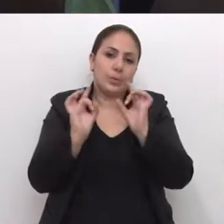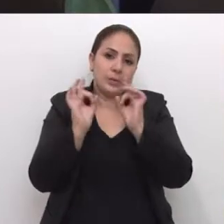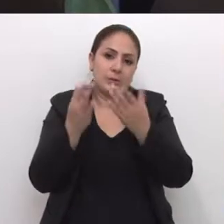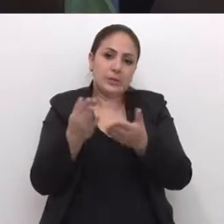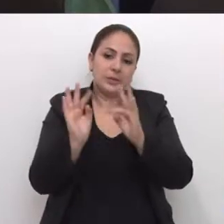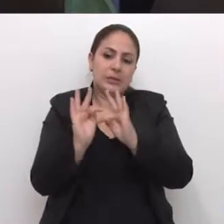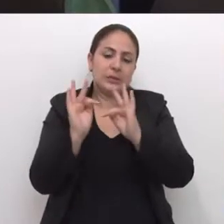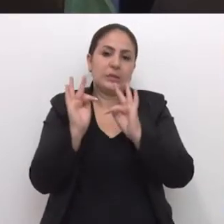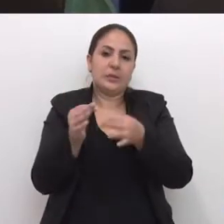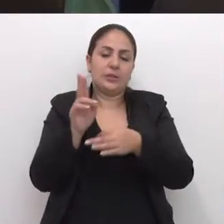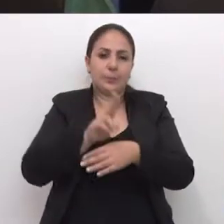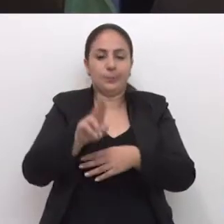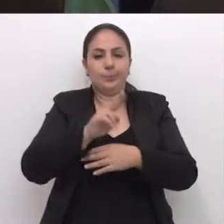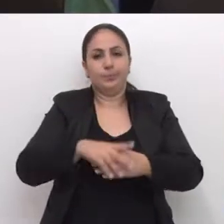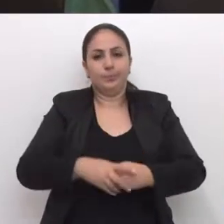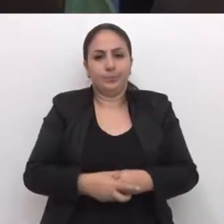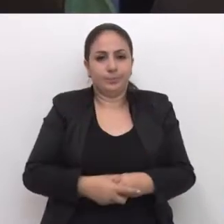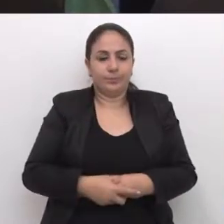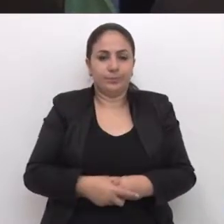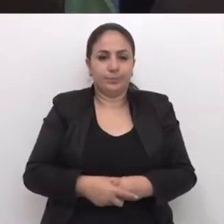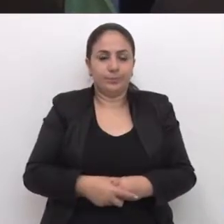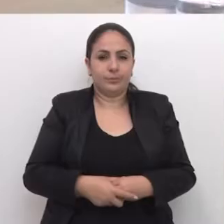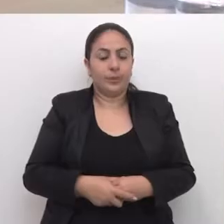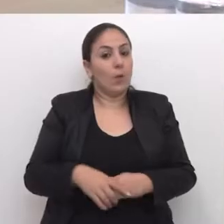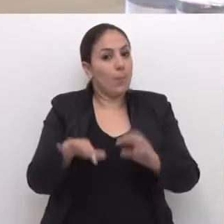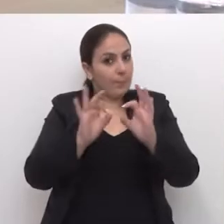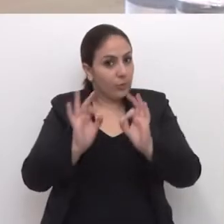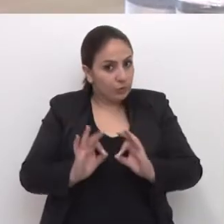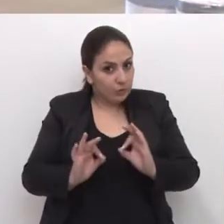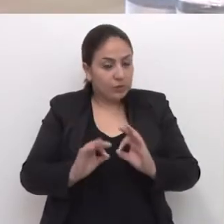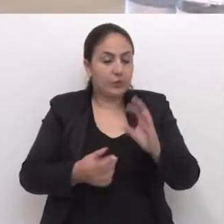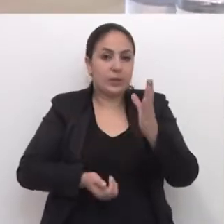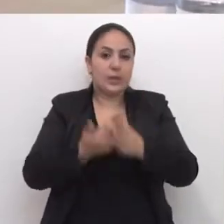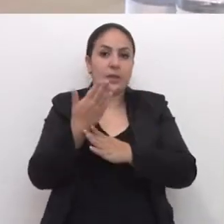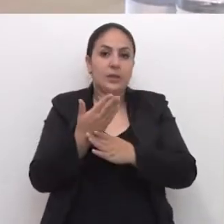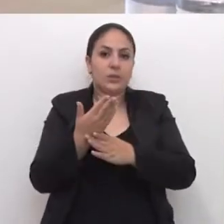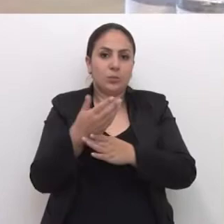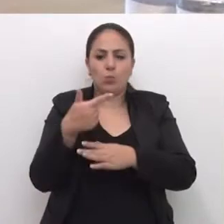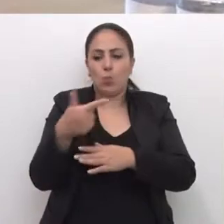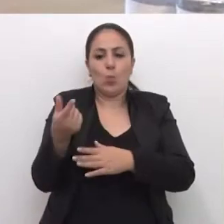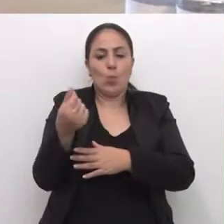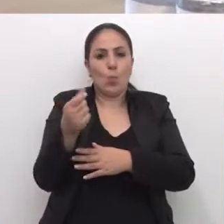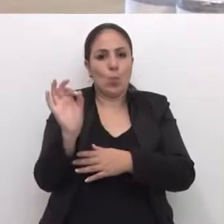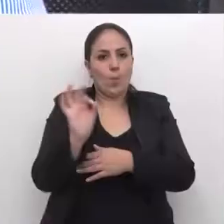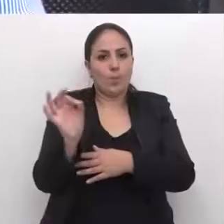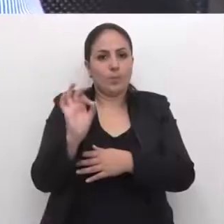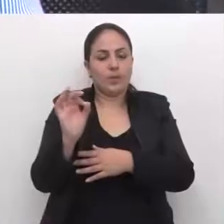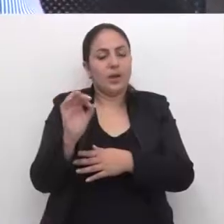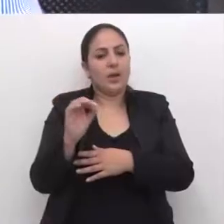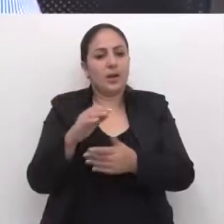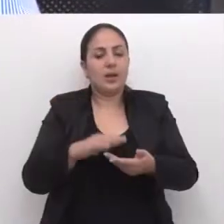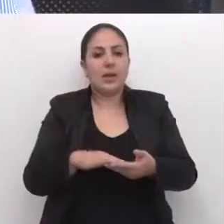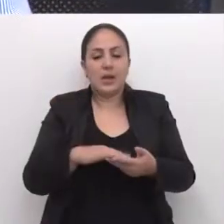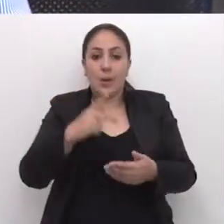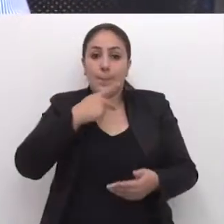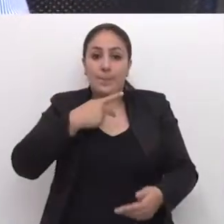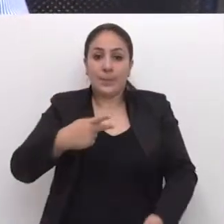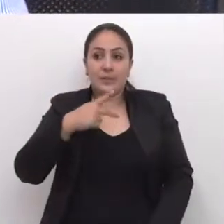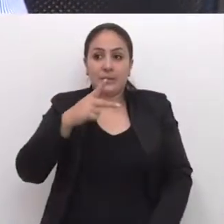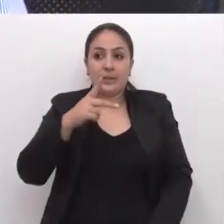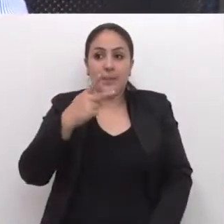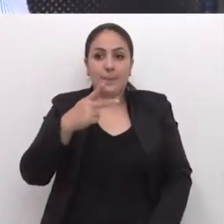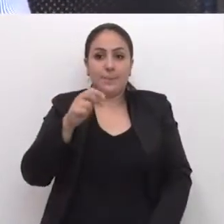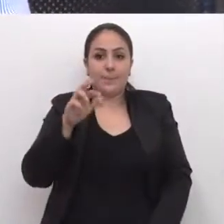especificação de produtos e técnicas que serão utilizados, O projeto foi elaborado sem custos e agradou o